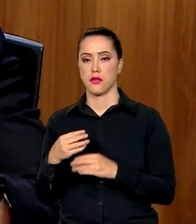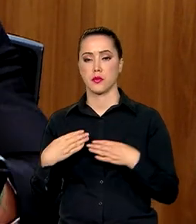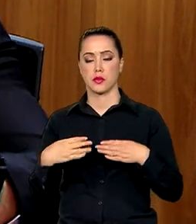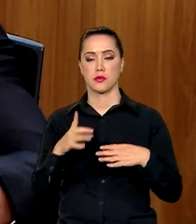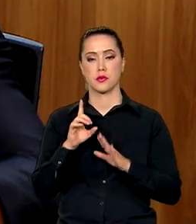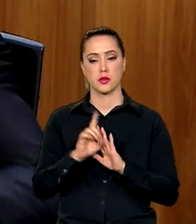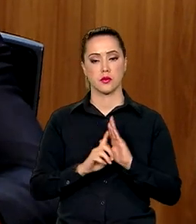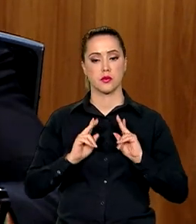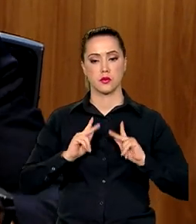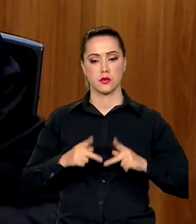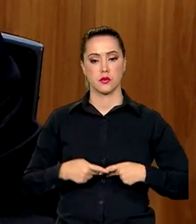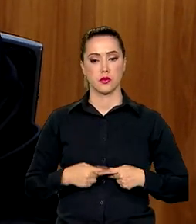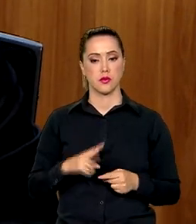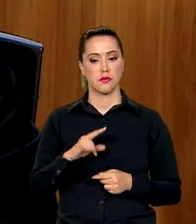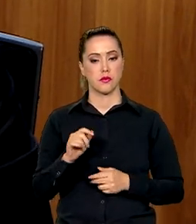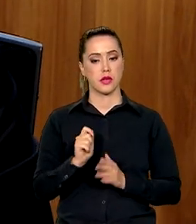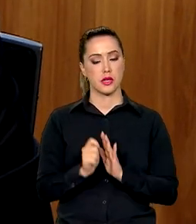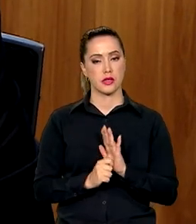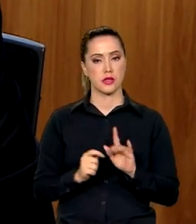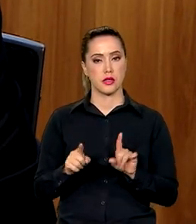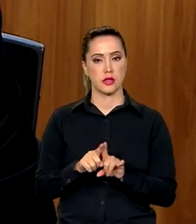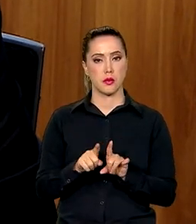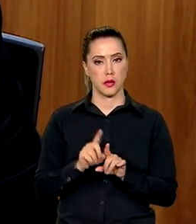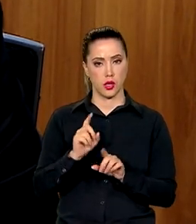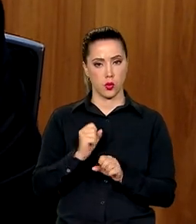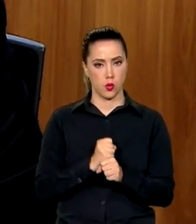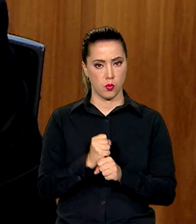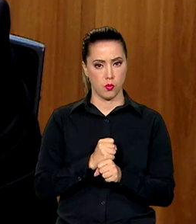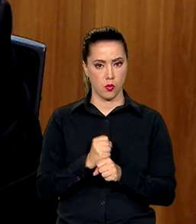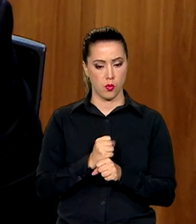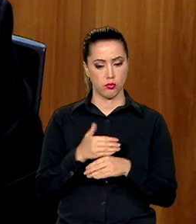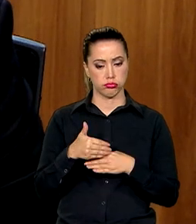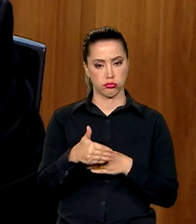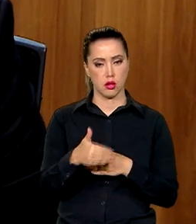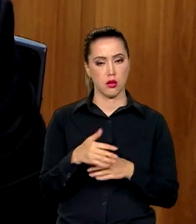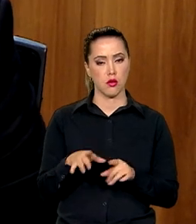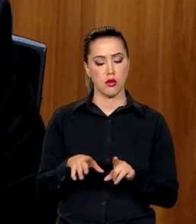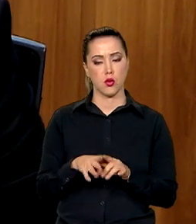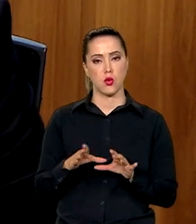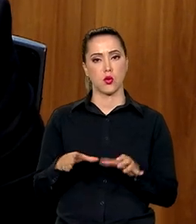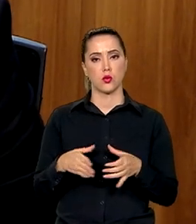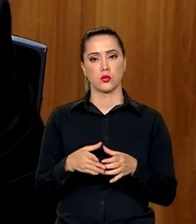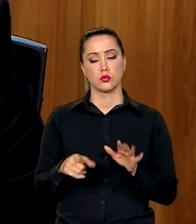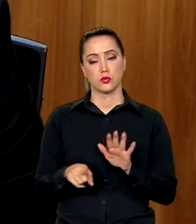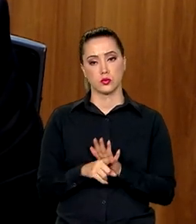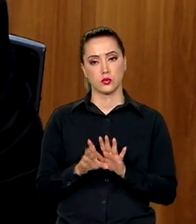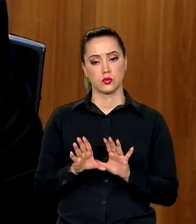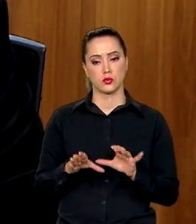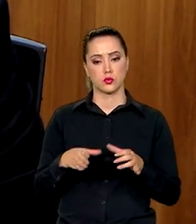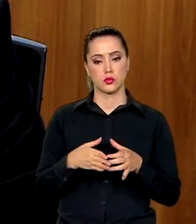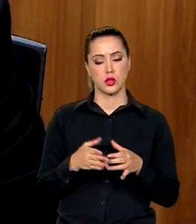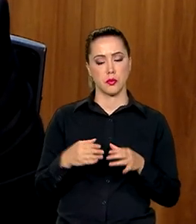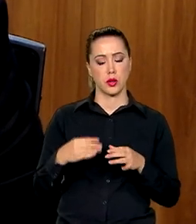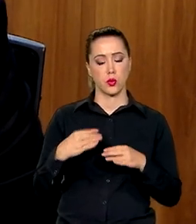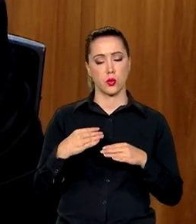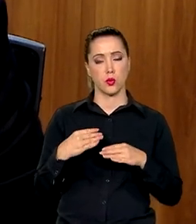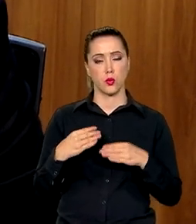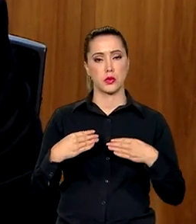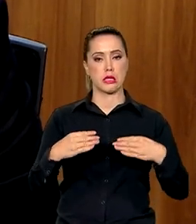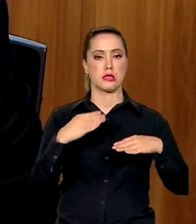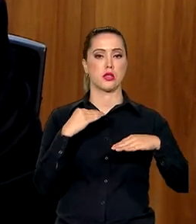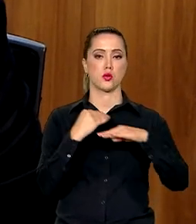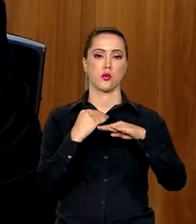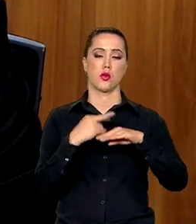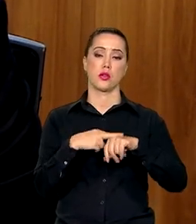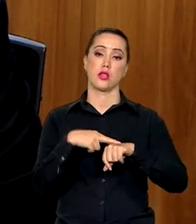estaremos assinando no começo do ano um programa fruto de um grupo de trabalho com também o ministério de igualdade racial e direitos humanos que